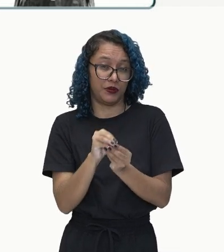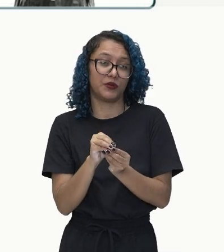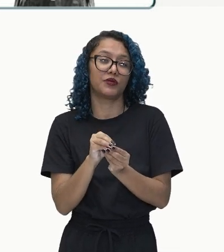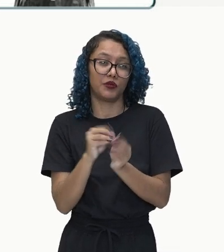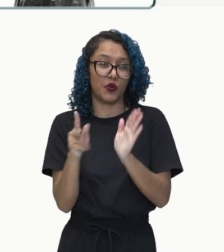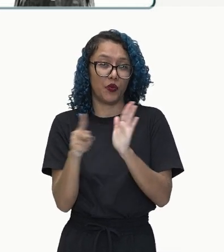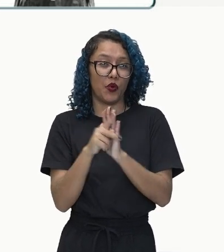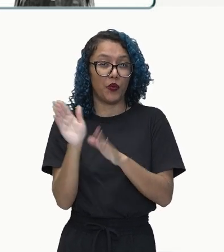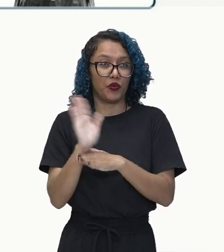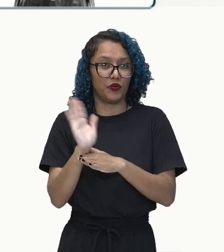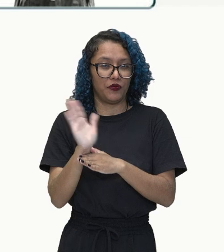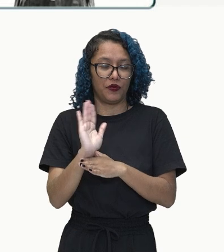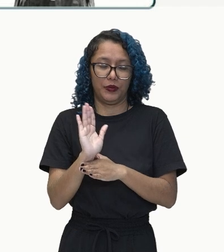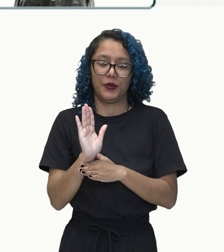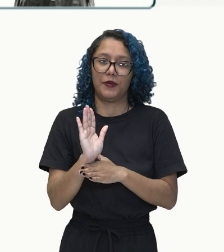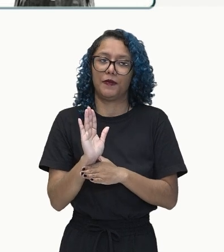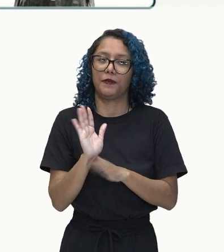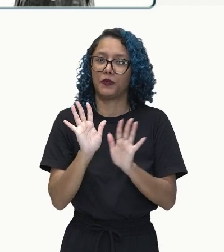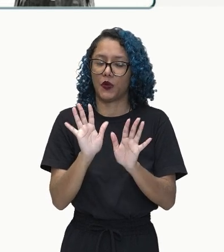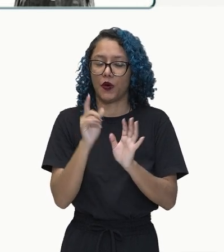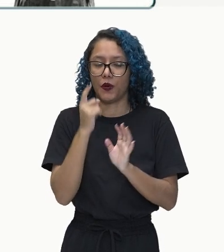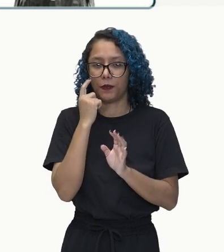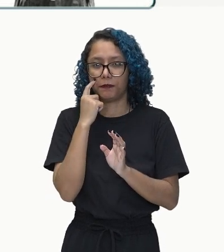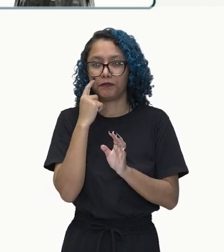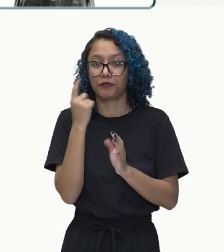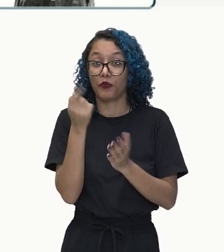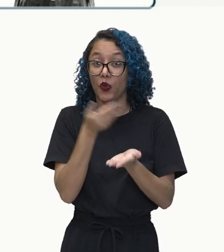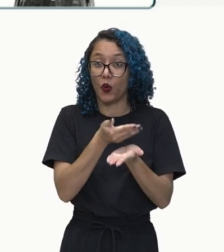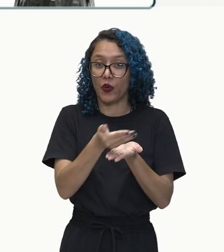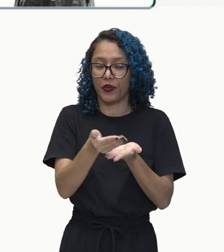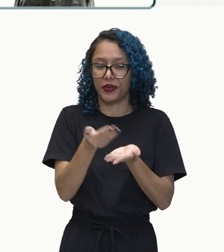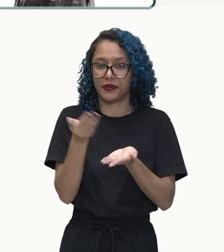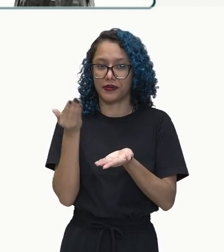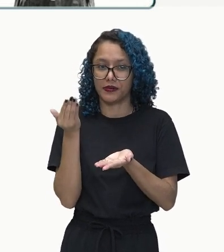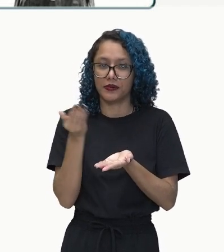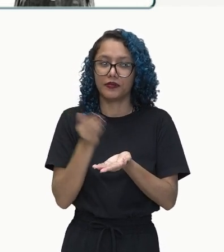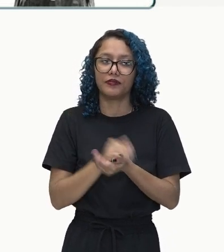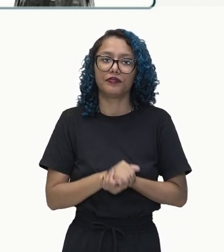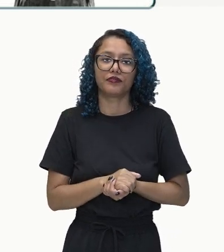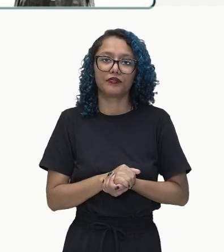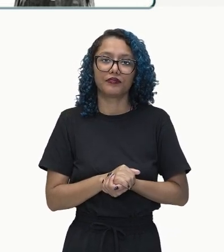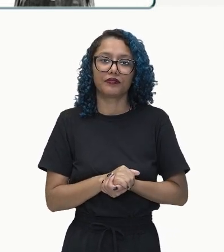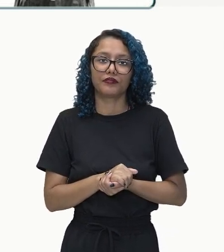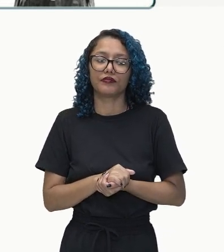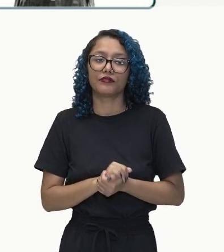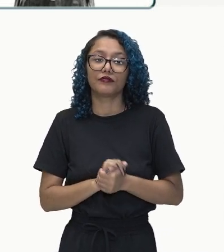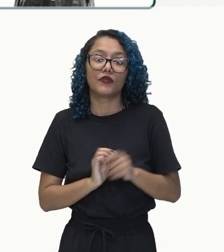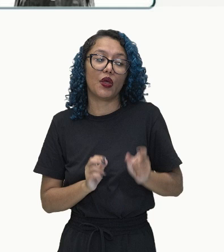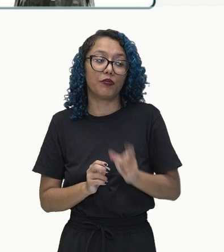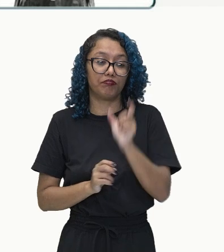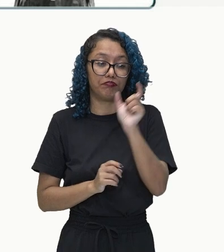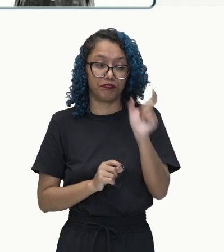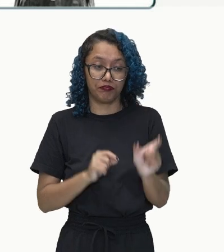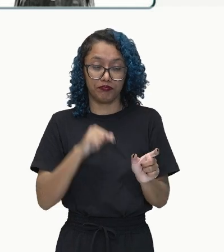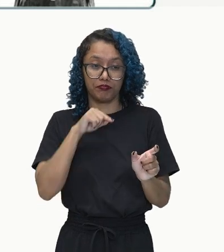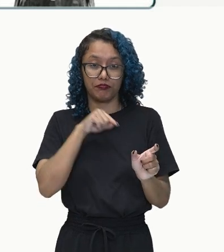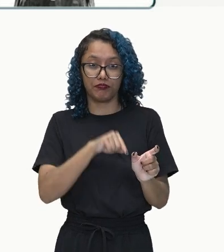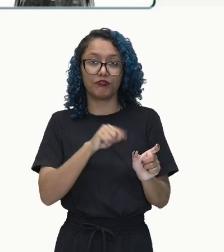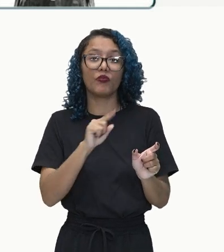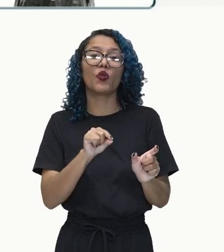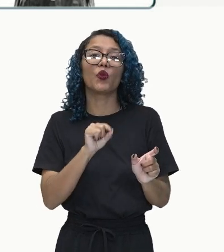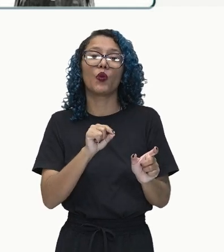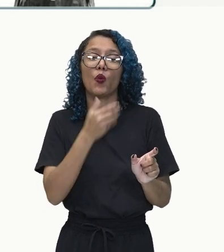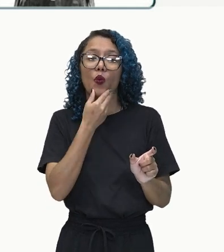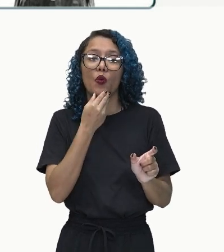filme. Olha só como ele inicia aqui o processo. De um lado, um advogado